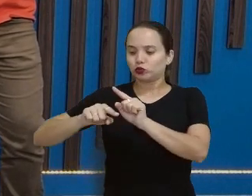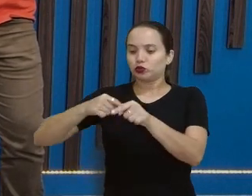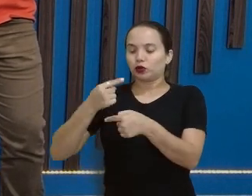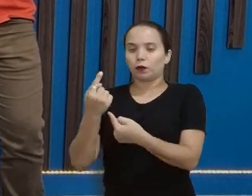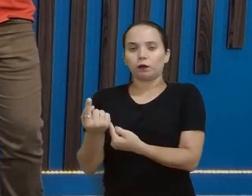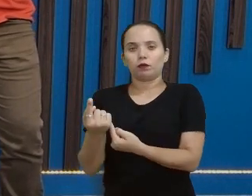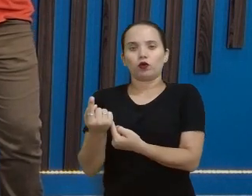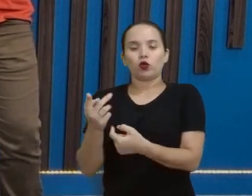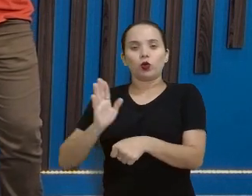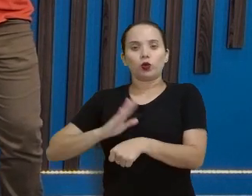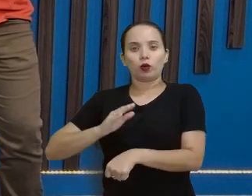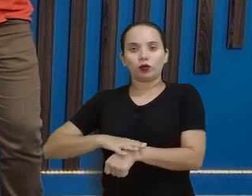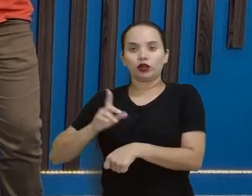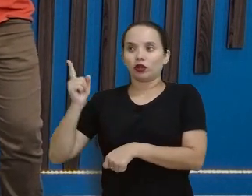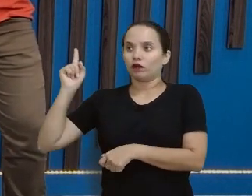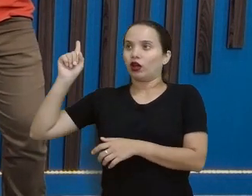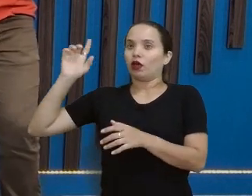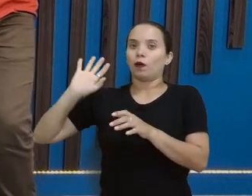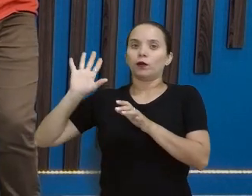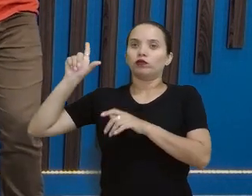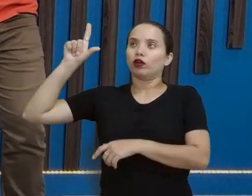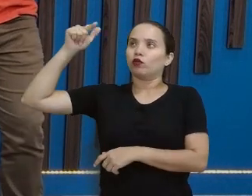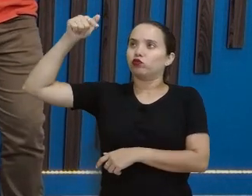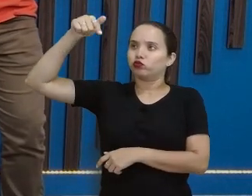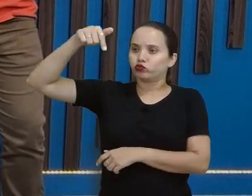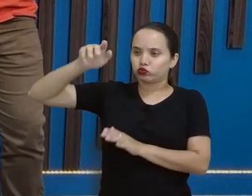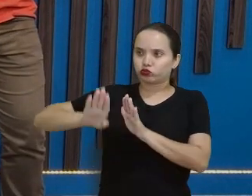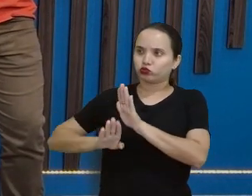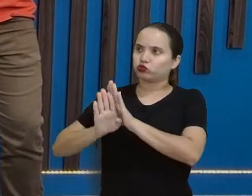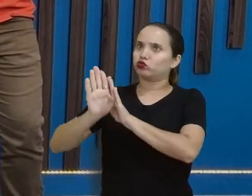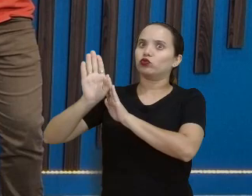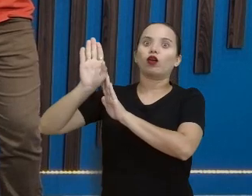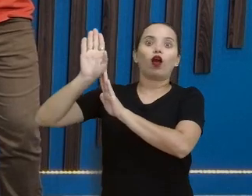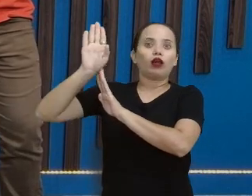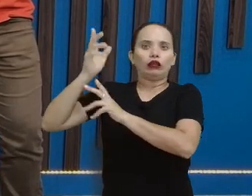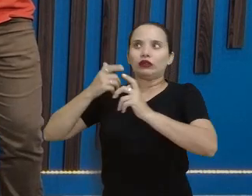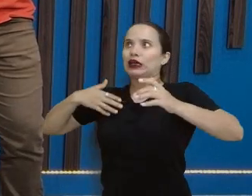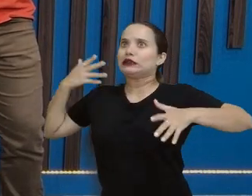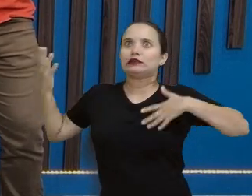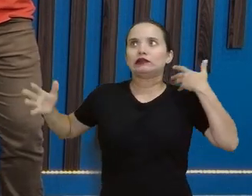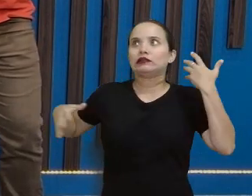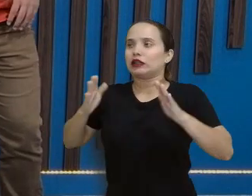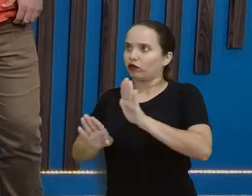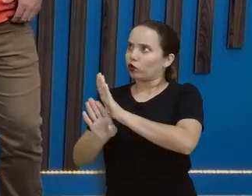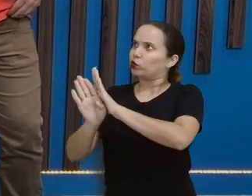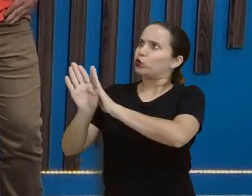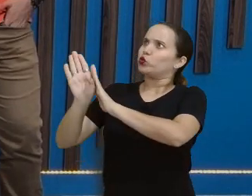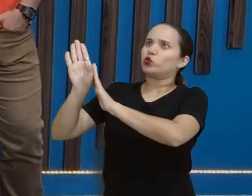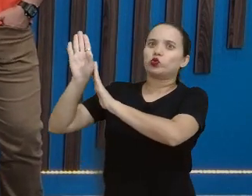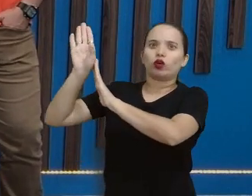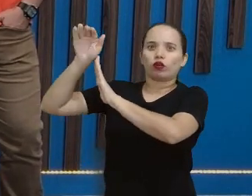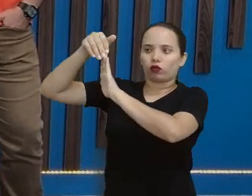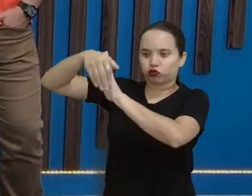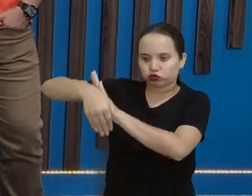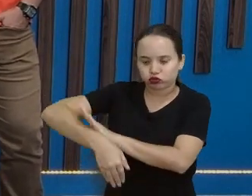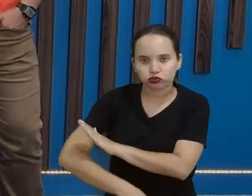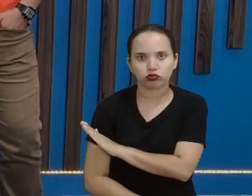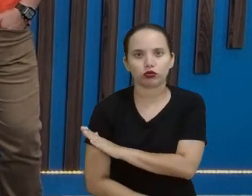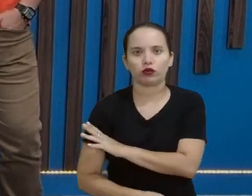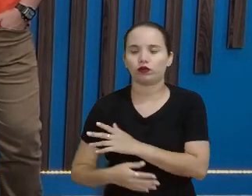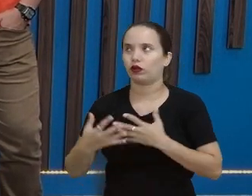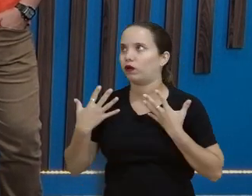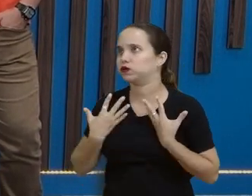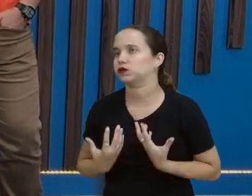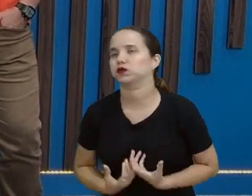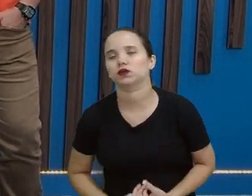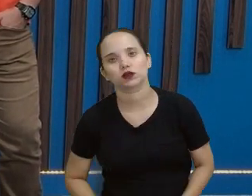quando cai de vez, né, digamos assim. Então, a gente se empolga, acha que Essa montanha russa, né? Tá lá em cima, tá lá embaixo. Exatamente. Olha